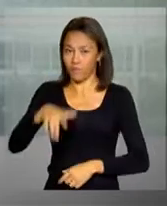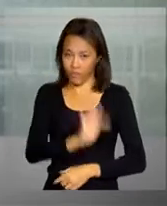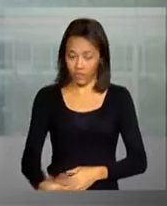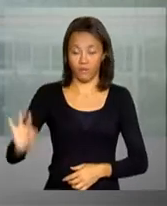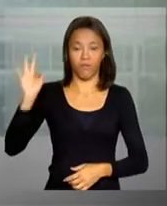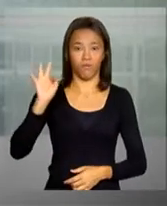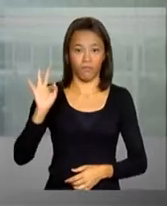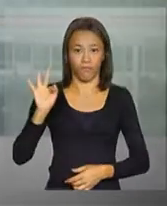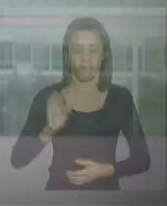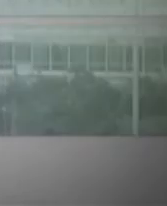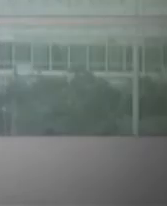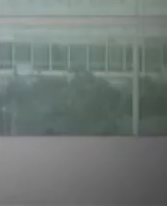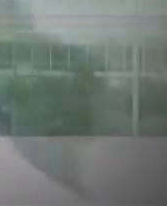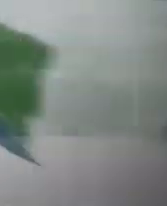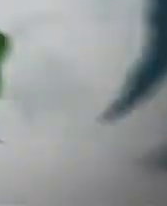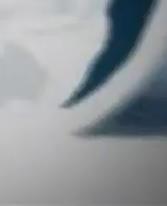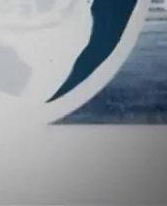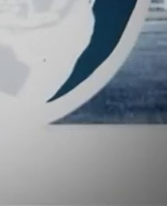Governo